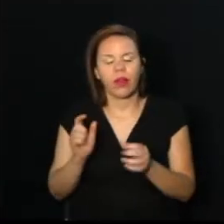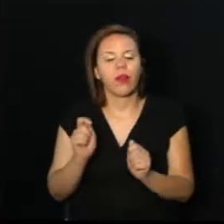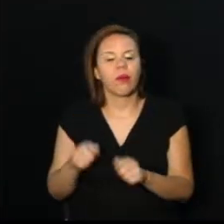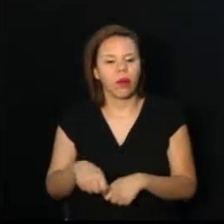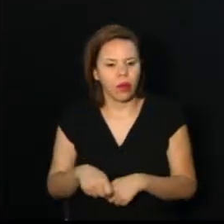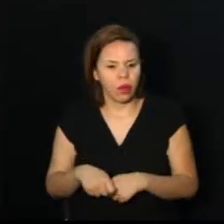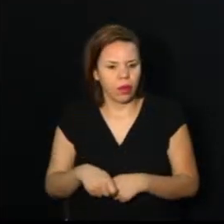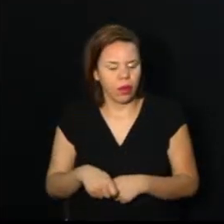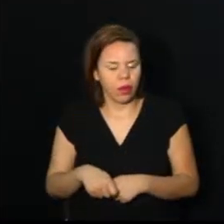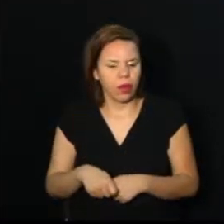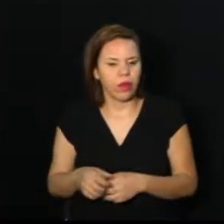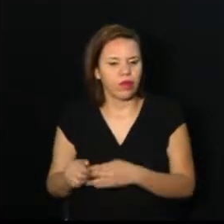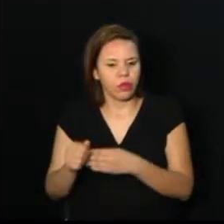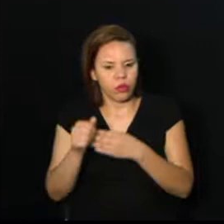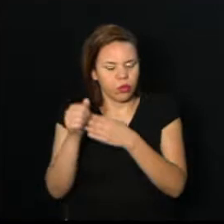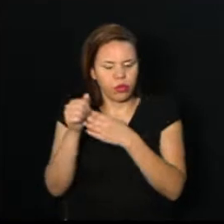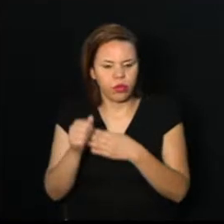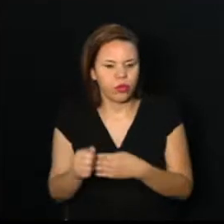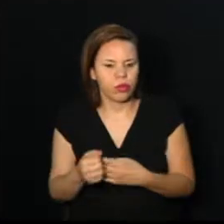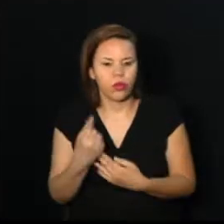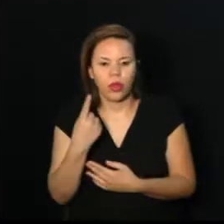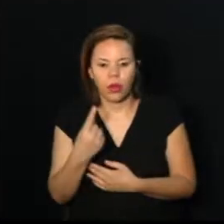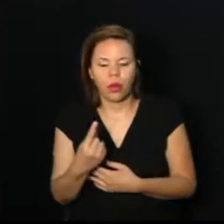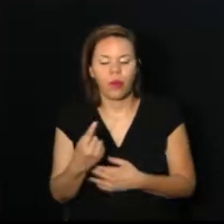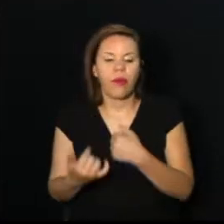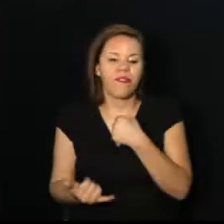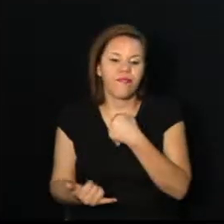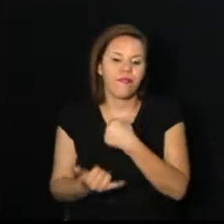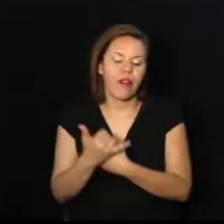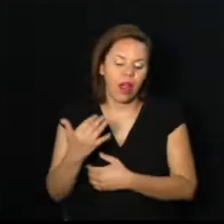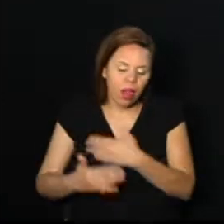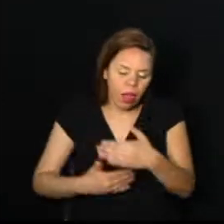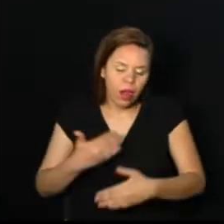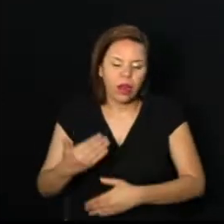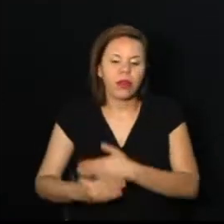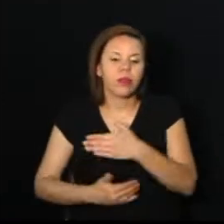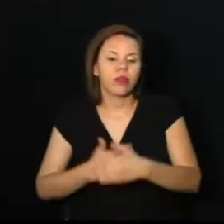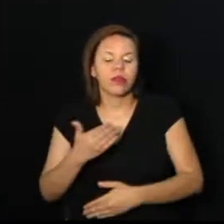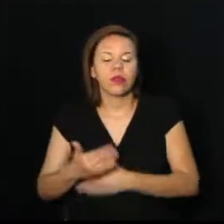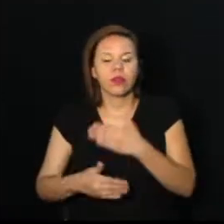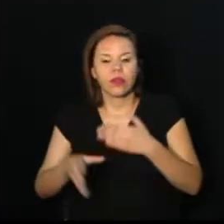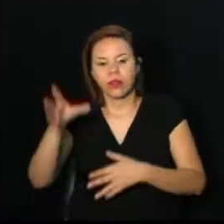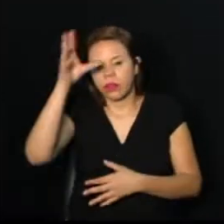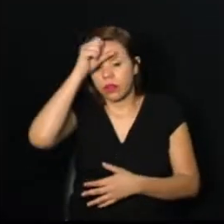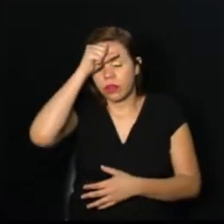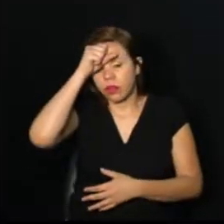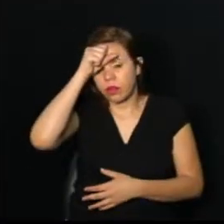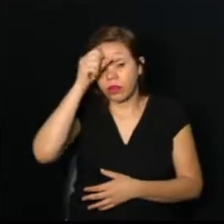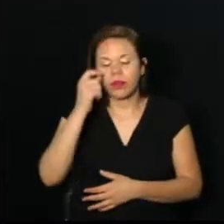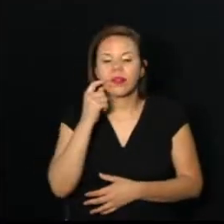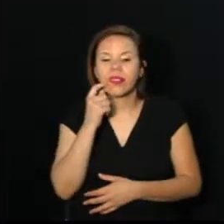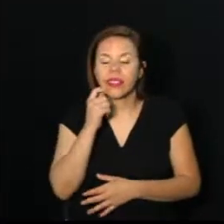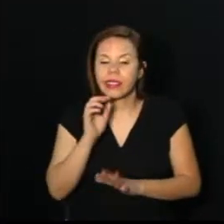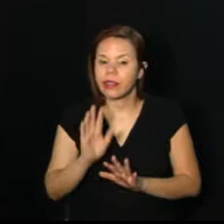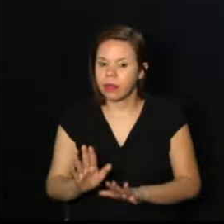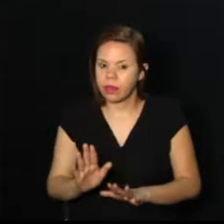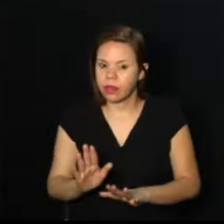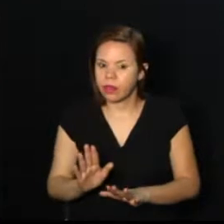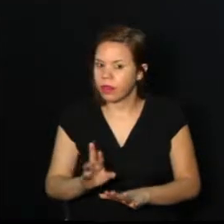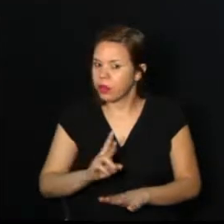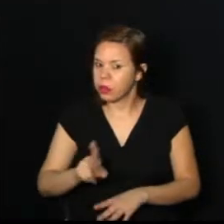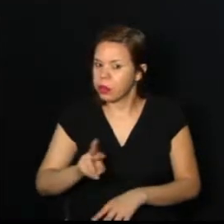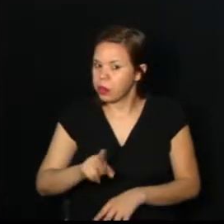podem conduzir a uma falha no processo da aprendizagem, mas que não